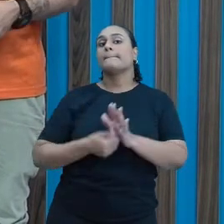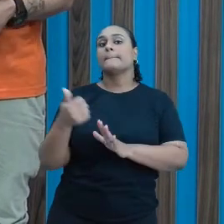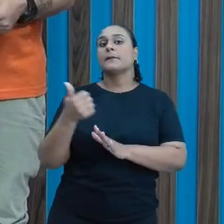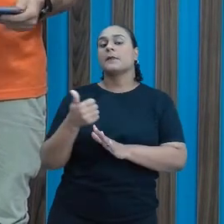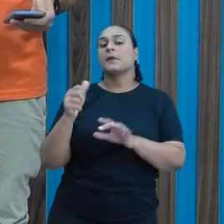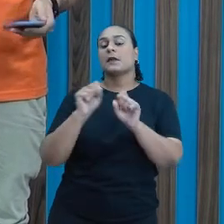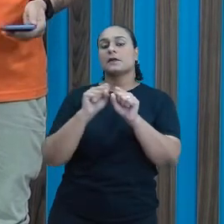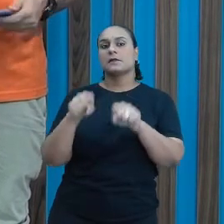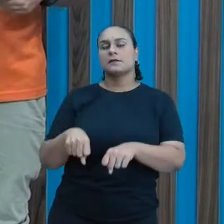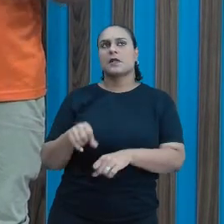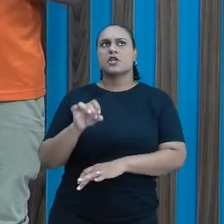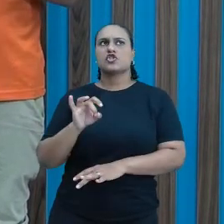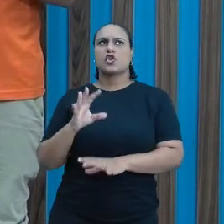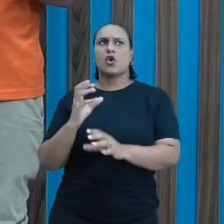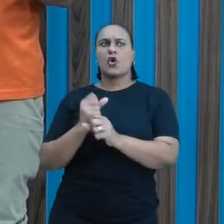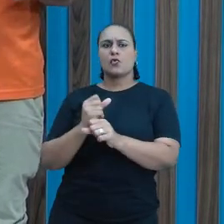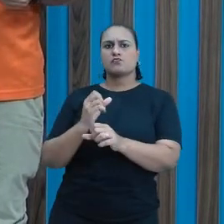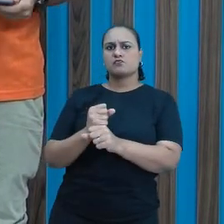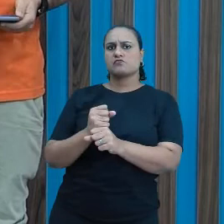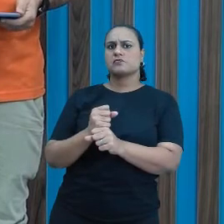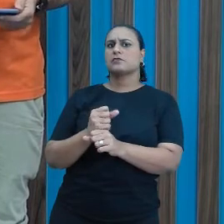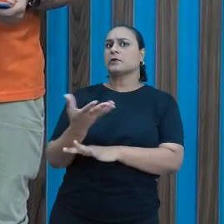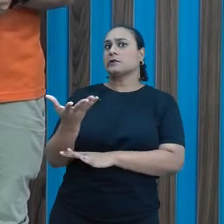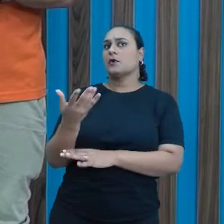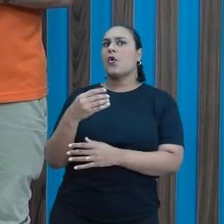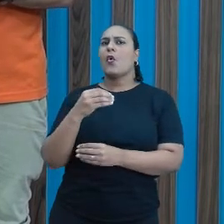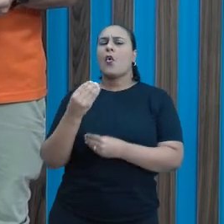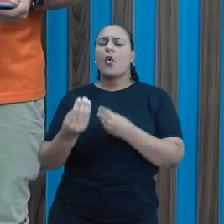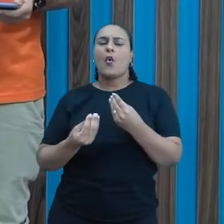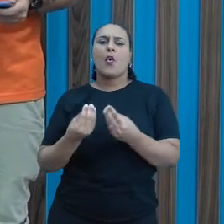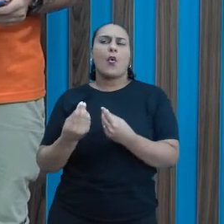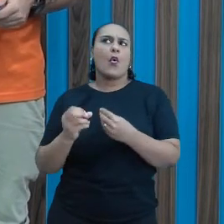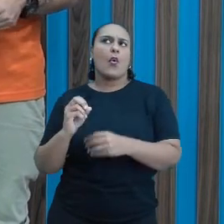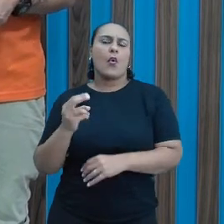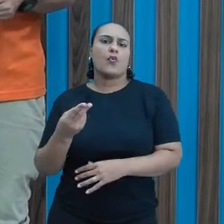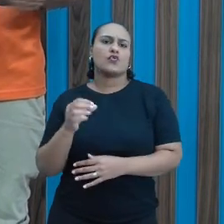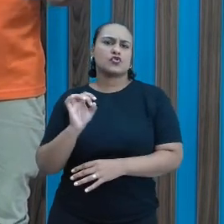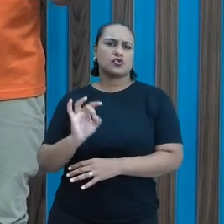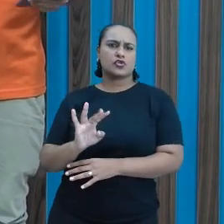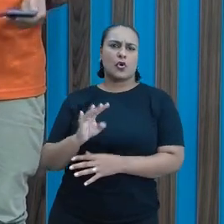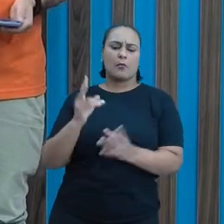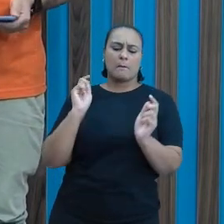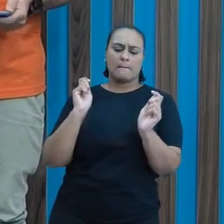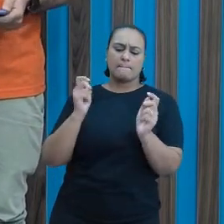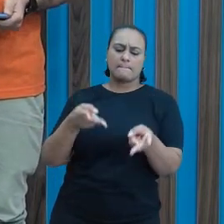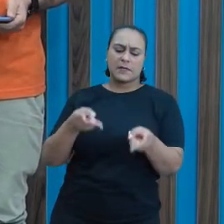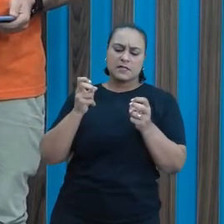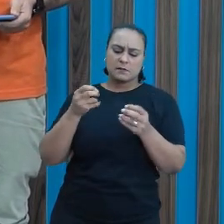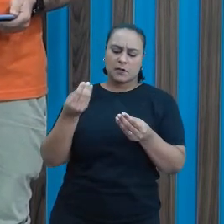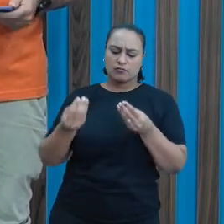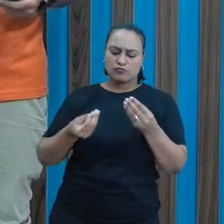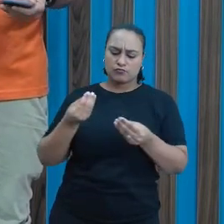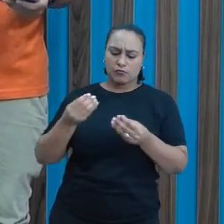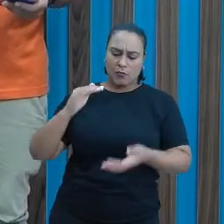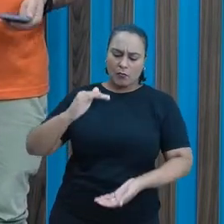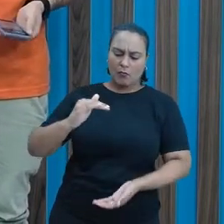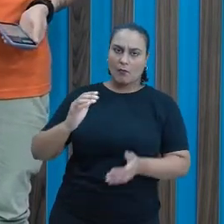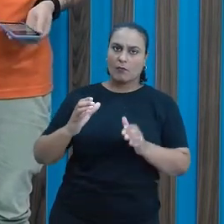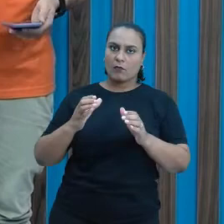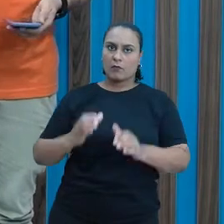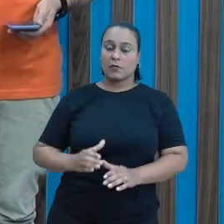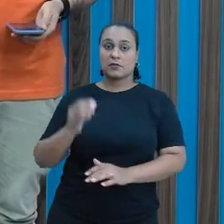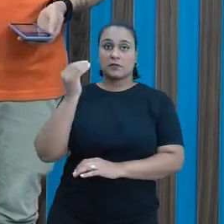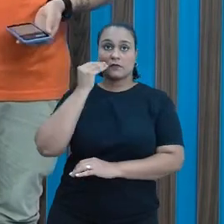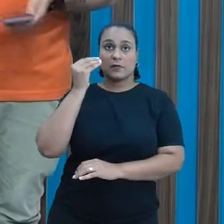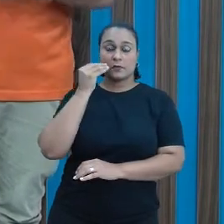a gente estava calculando, ou pelo menos tendo a noção do volume e da capacidade de sólidos quaisquer, tá bom? Hoje a gente vai